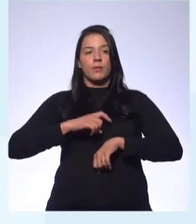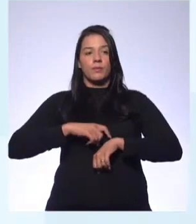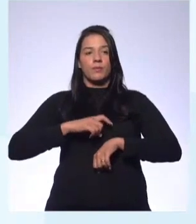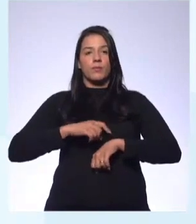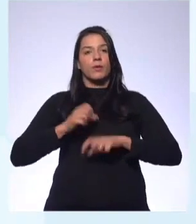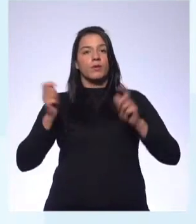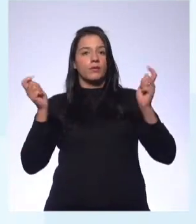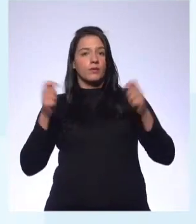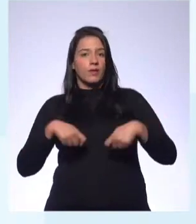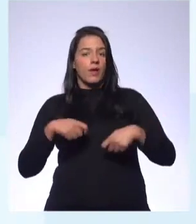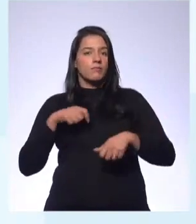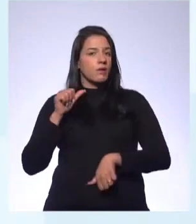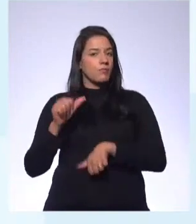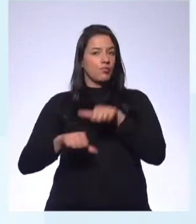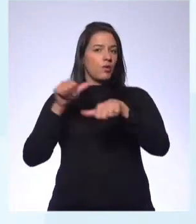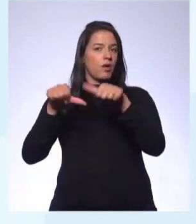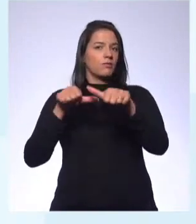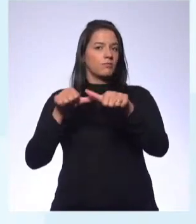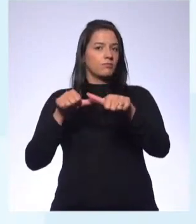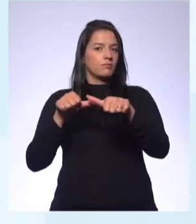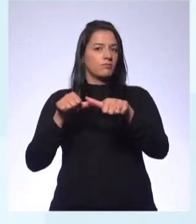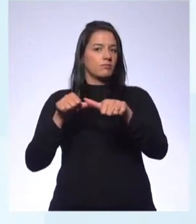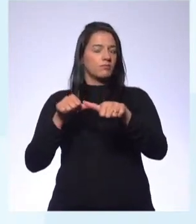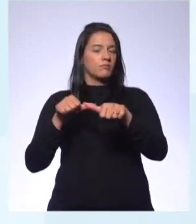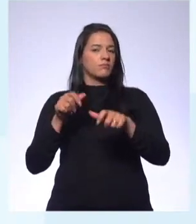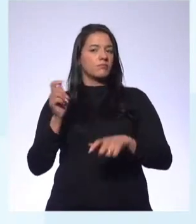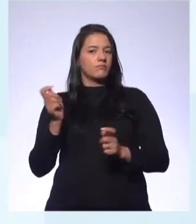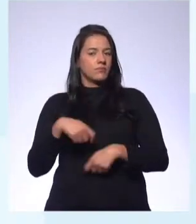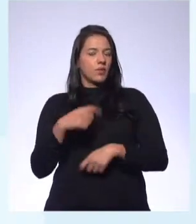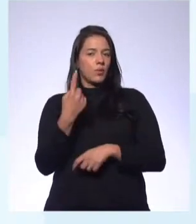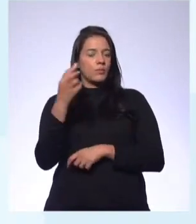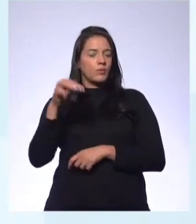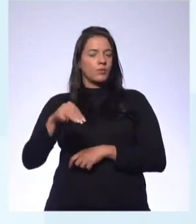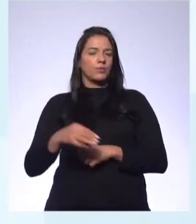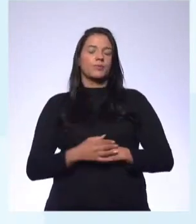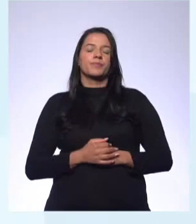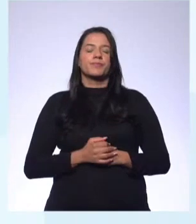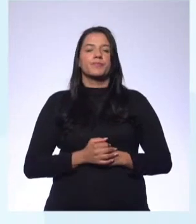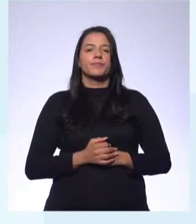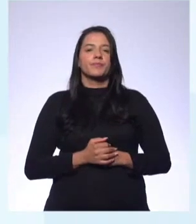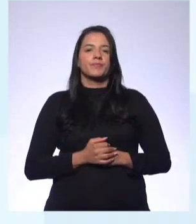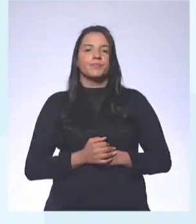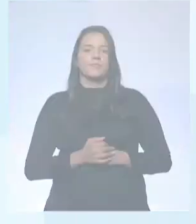ele pode ser manipulado? Eu vou dar 1 minuto para responder e a gente já volta.